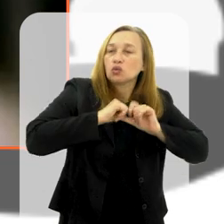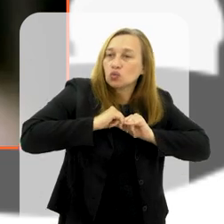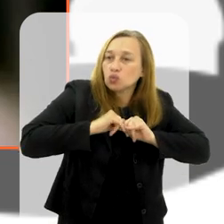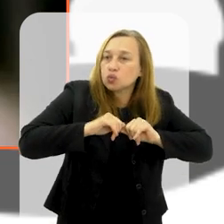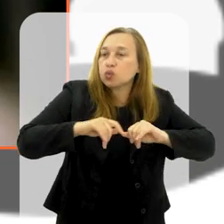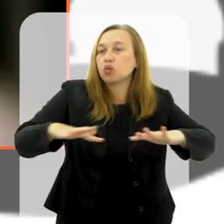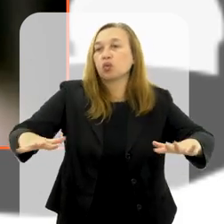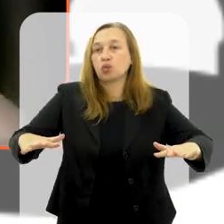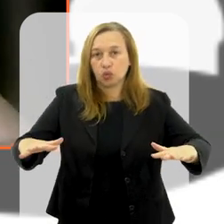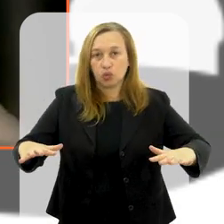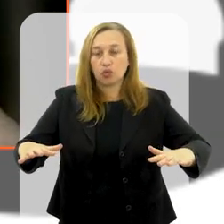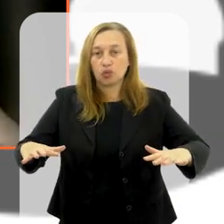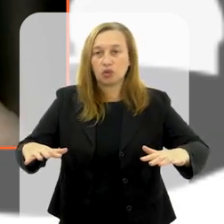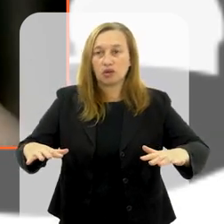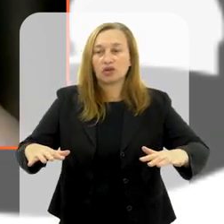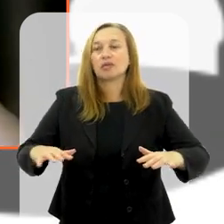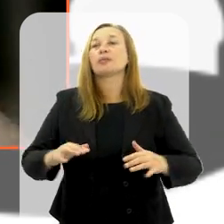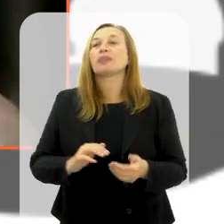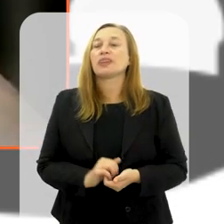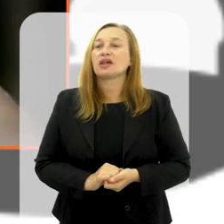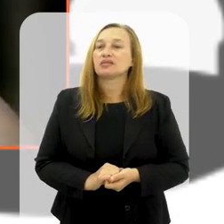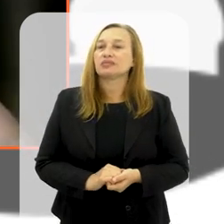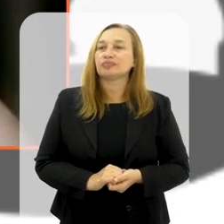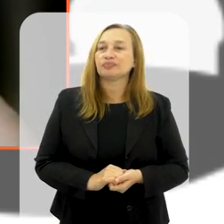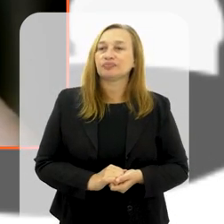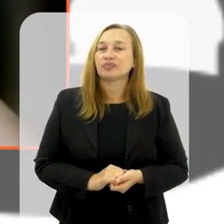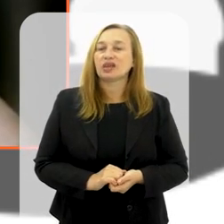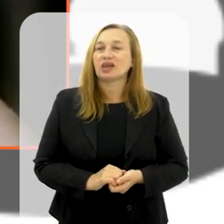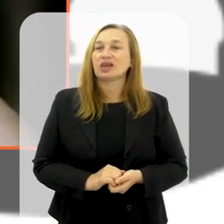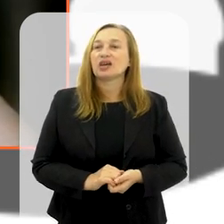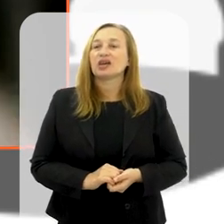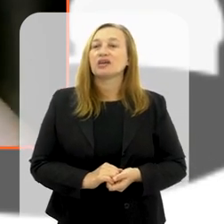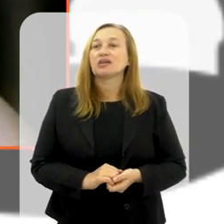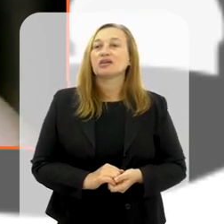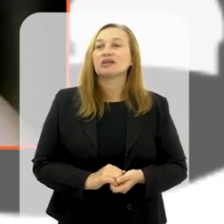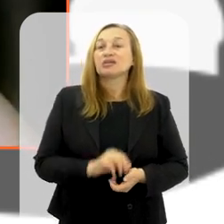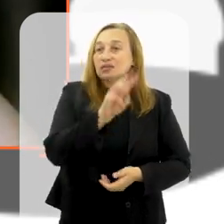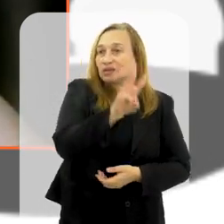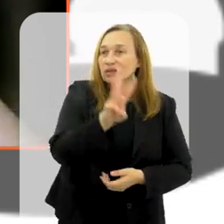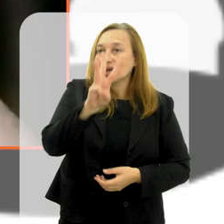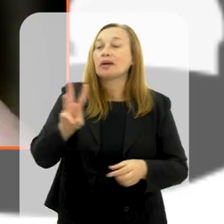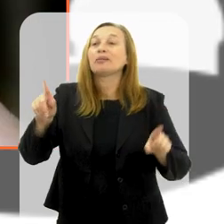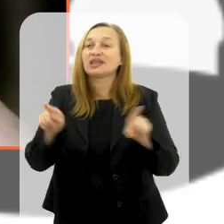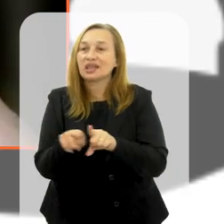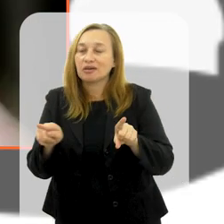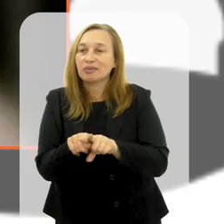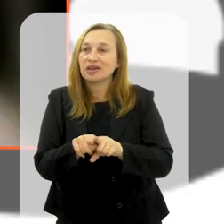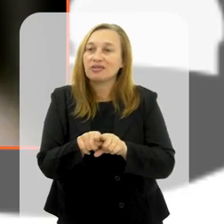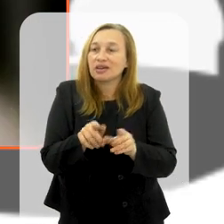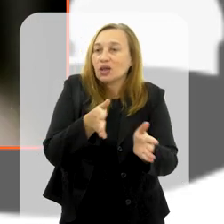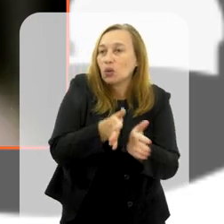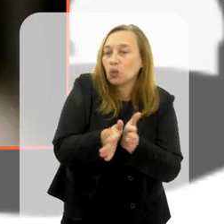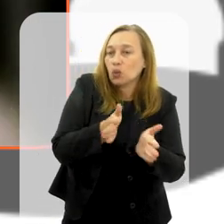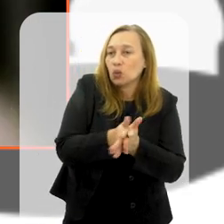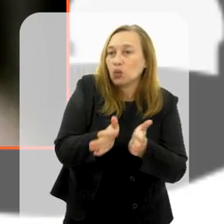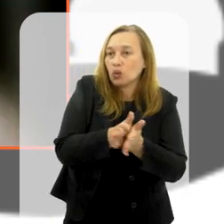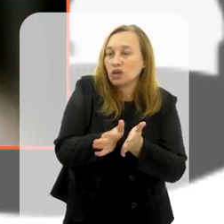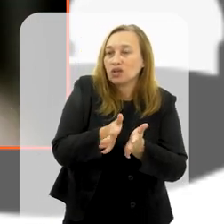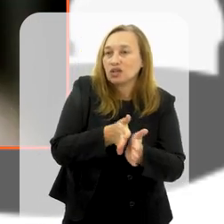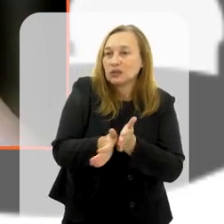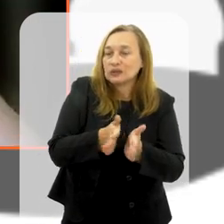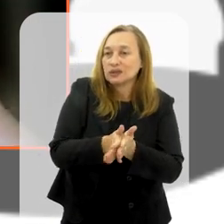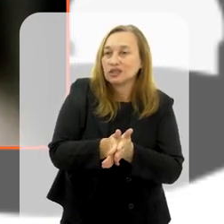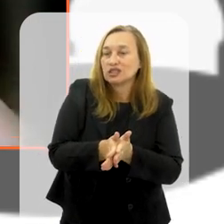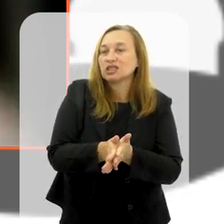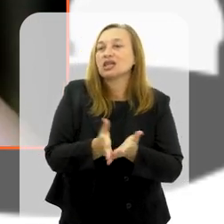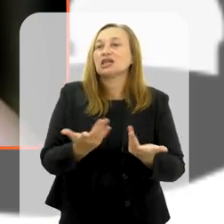caderno para ampla download, ampla divulgação e difusão na sua página. Mas também vai ter uma versão impressa, né, nós estamos